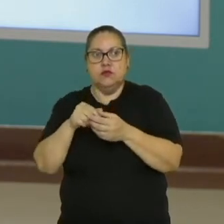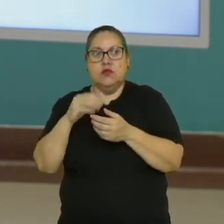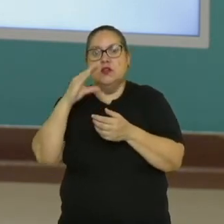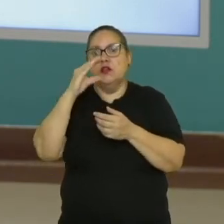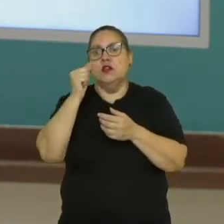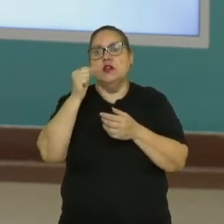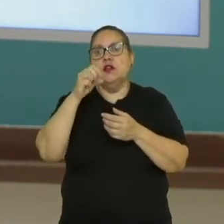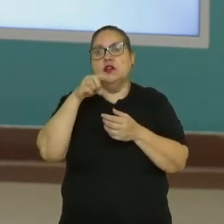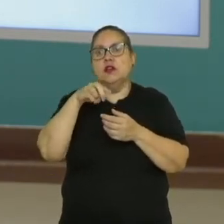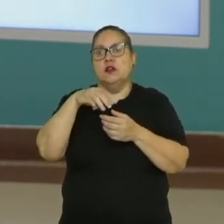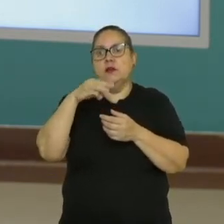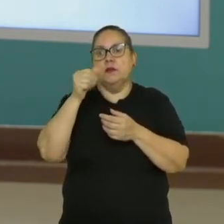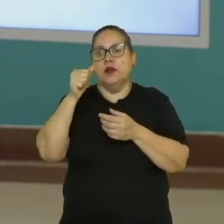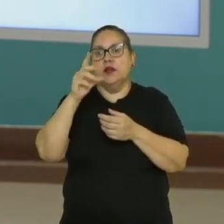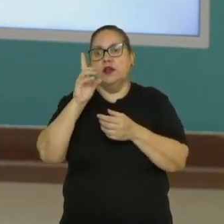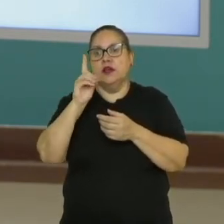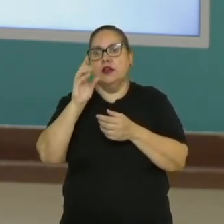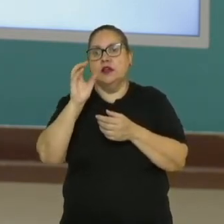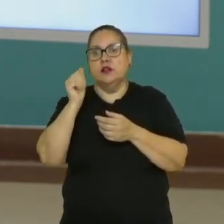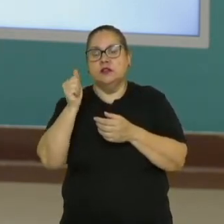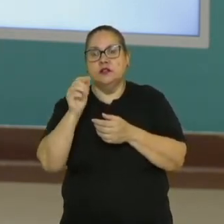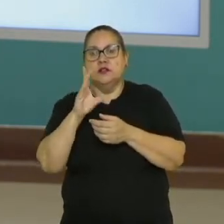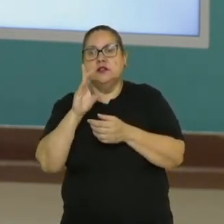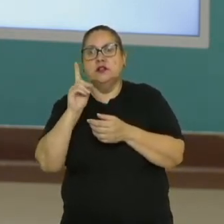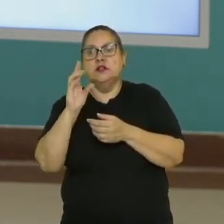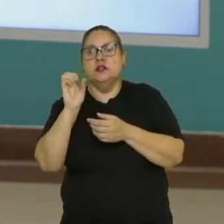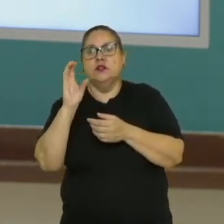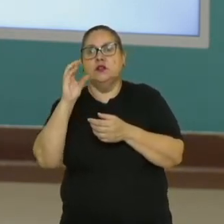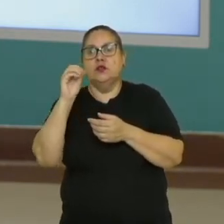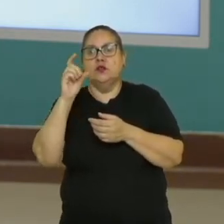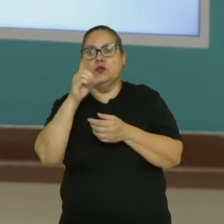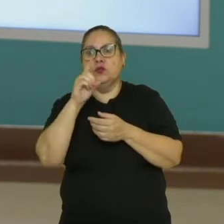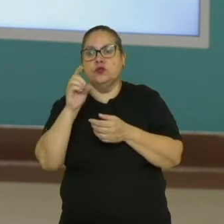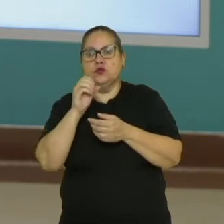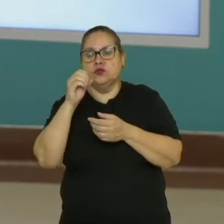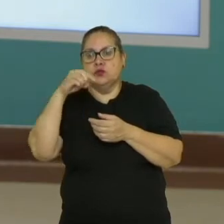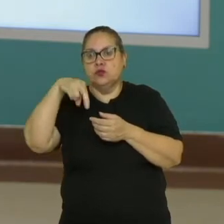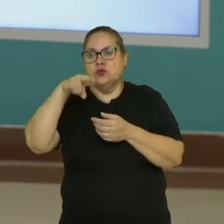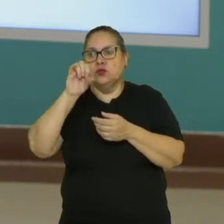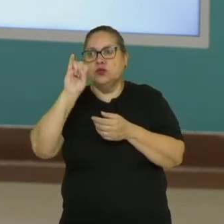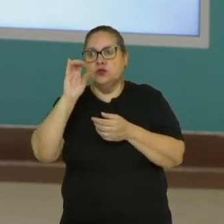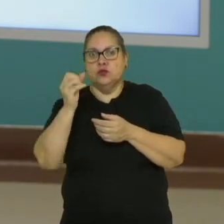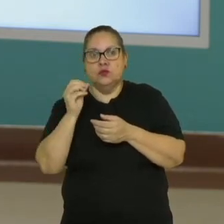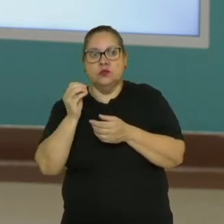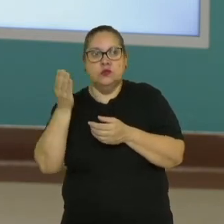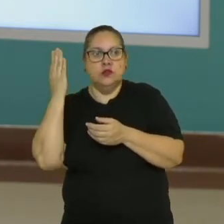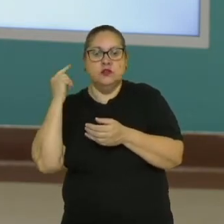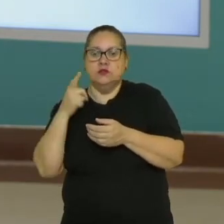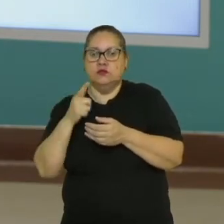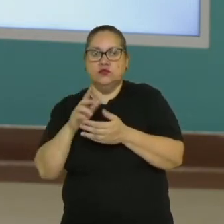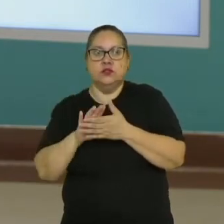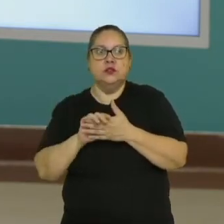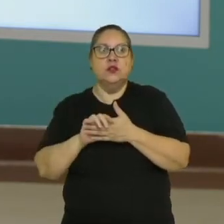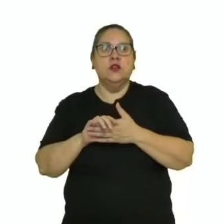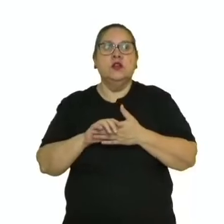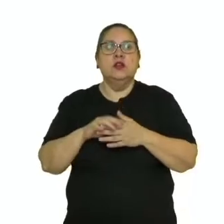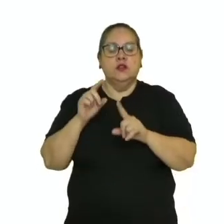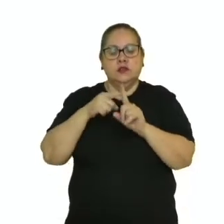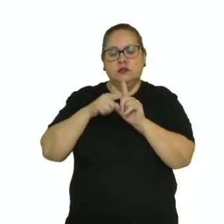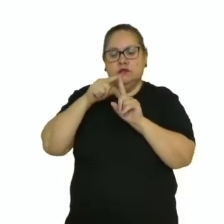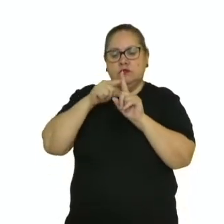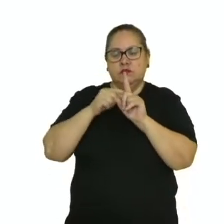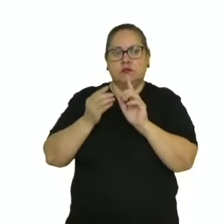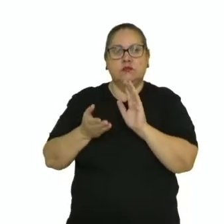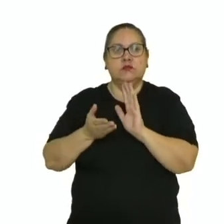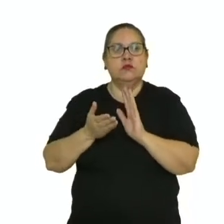a camada de ozônio, que não existia quando o nosso planeta foi originado. A